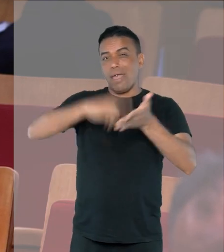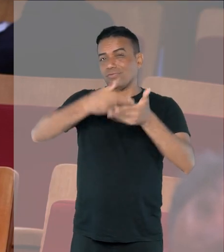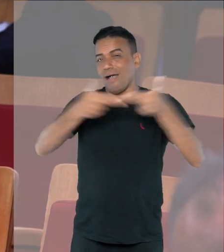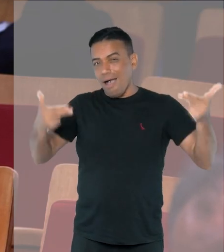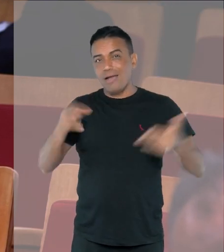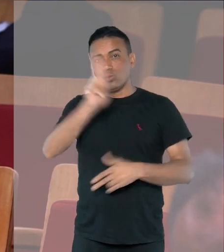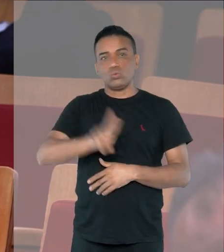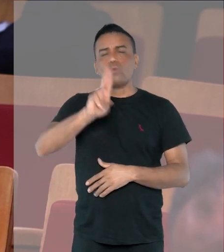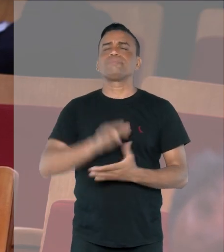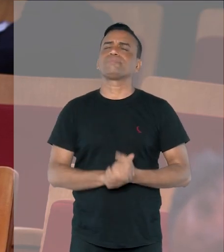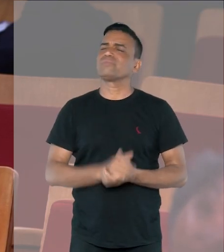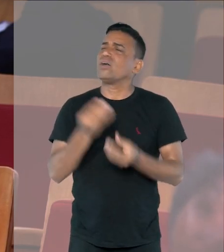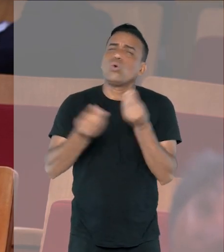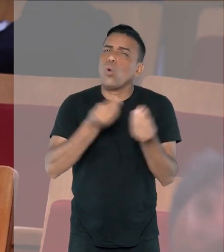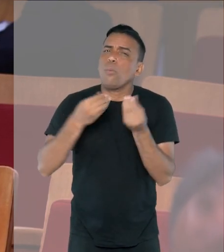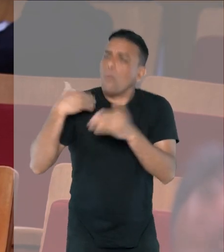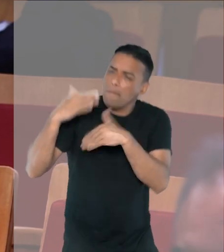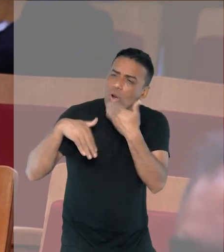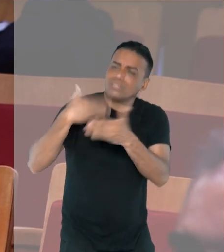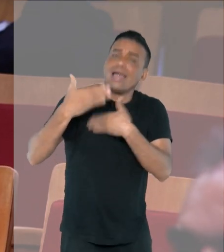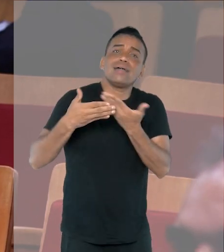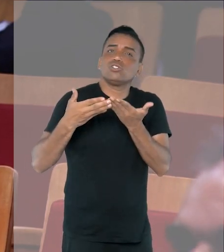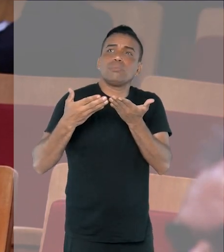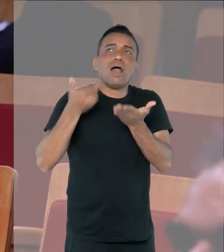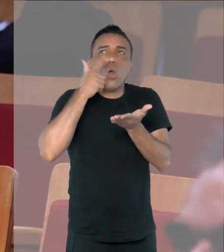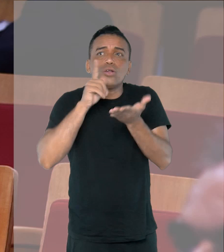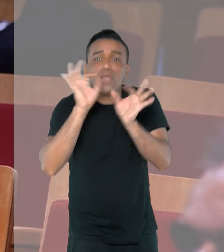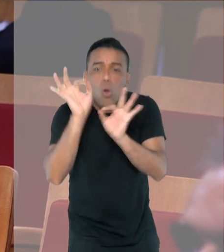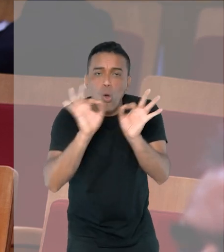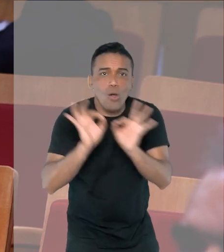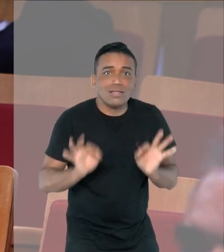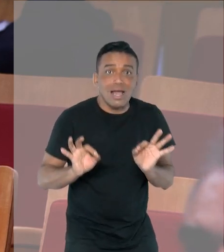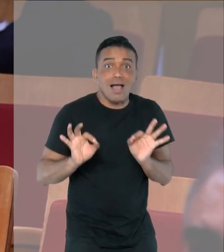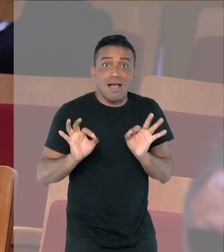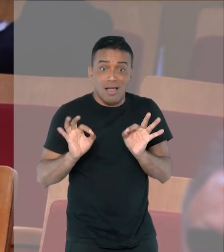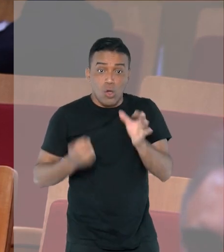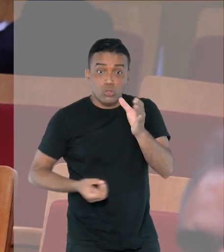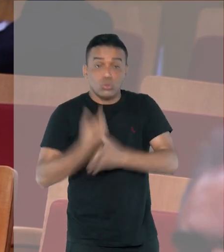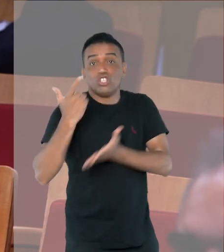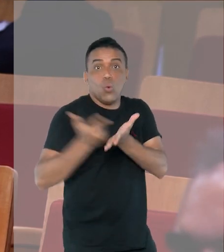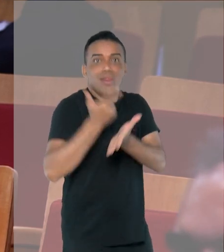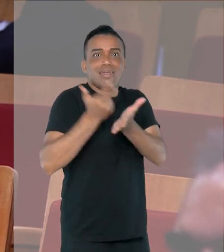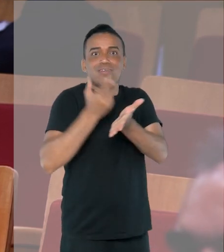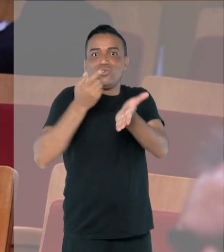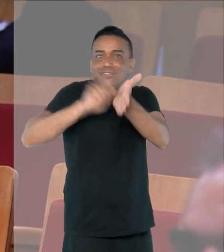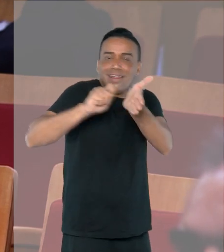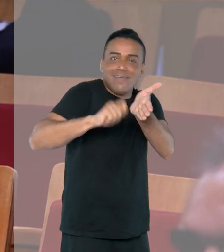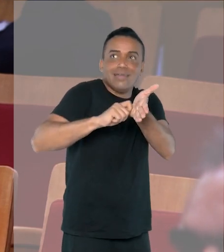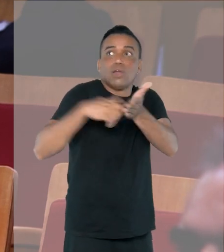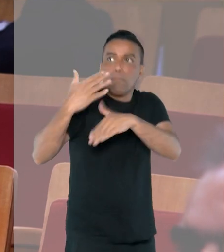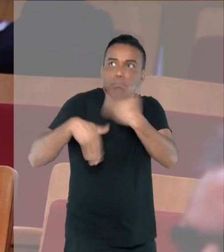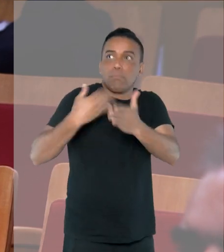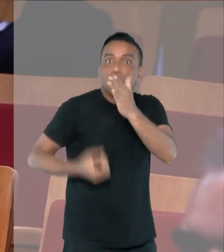para construir esse quebra-cabeça do livro que está aqui? E, ao longo desse processo de produção, qual foi a fonte que mais chamou a atenção, que te surpreendeu